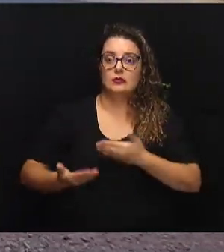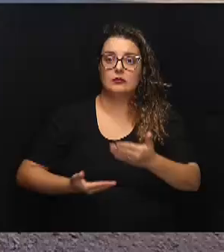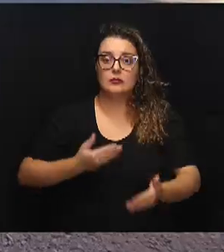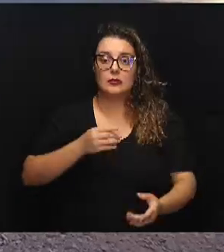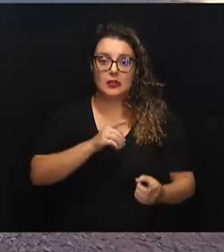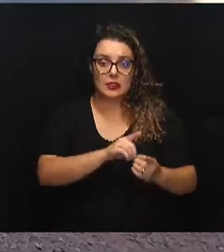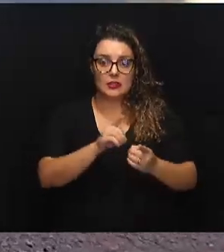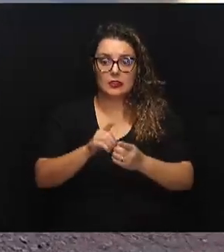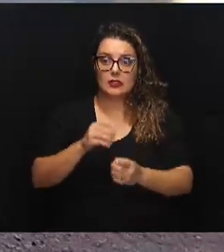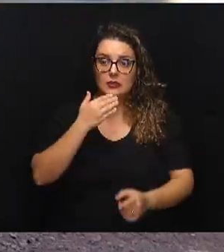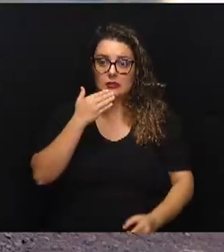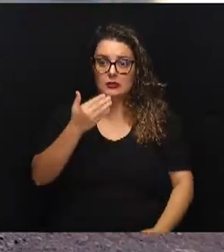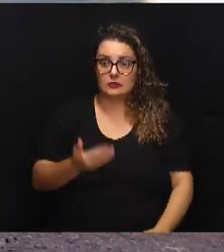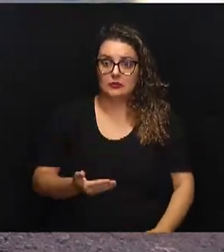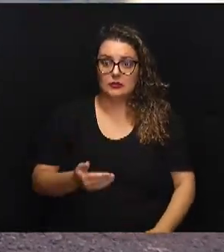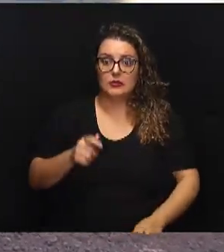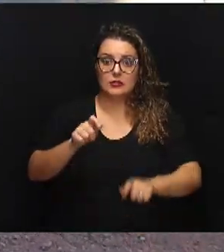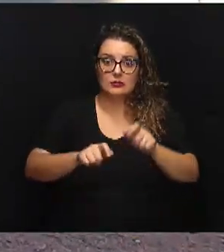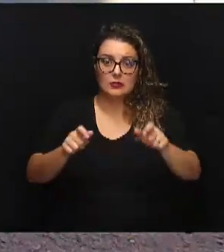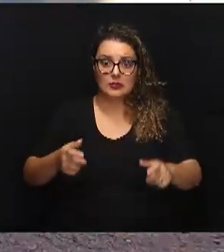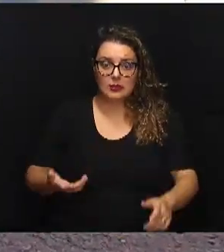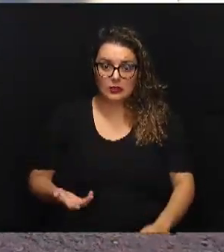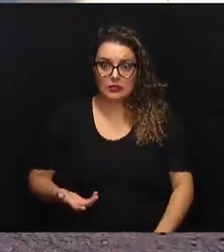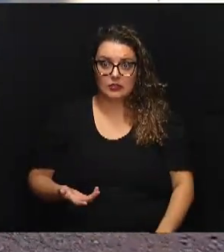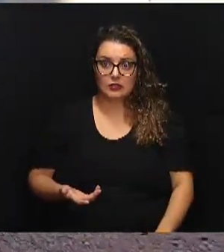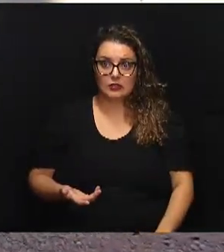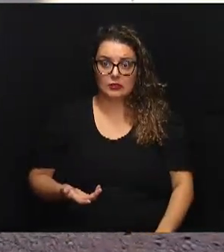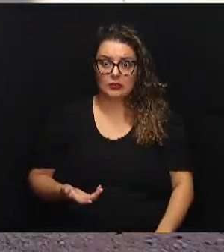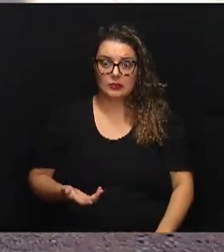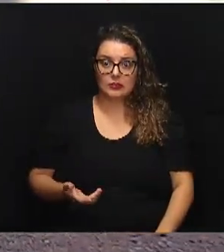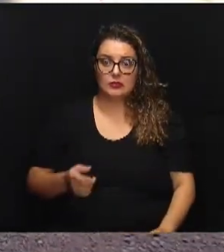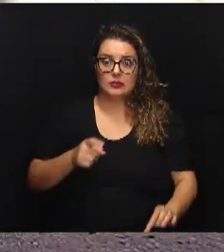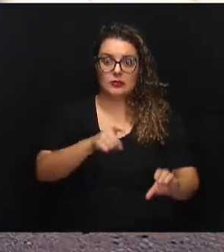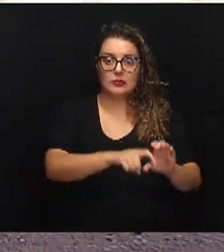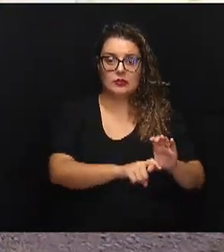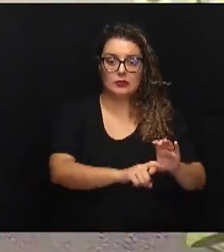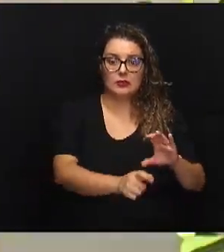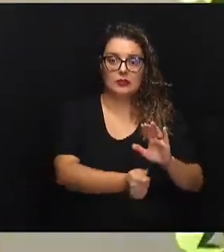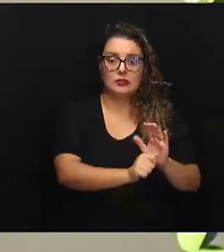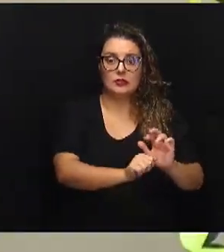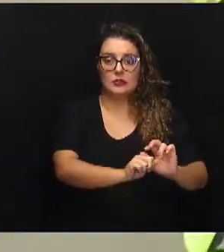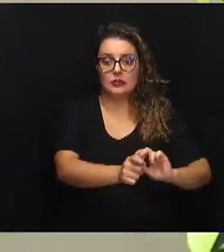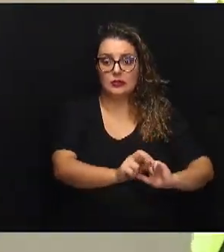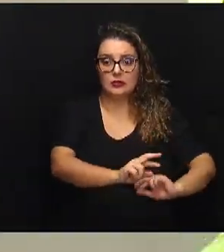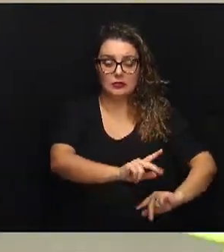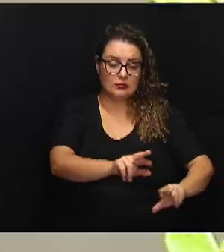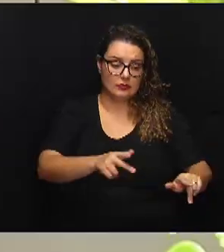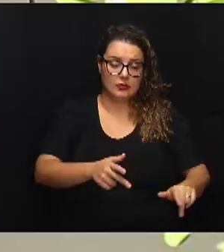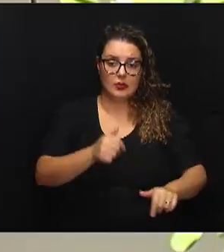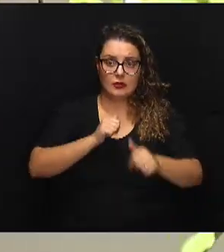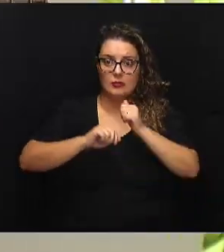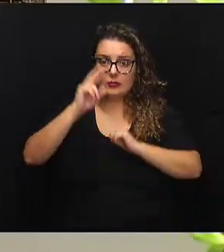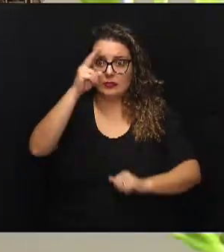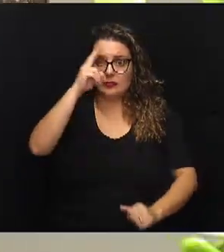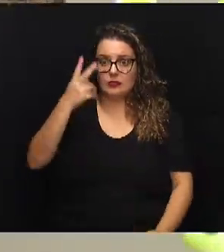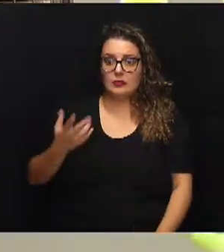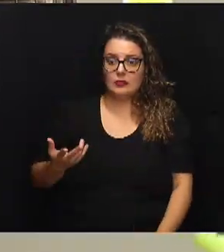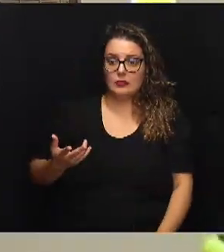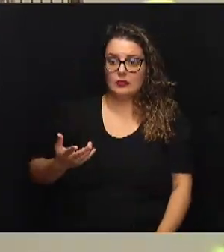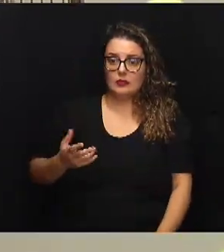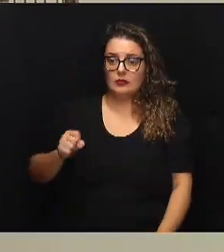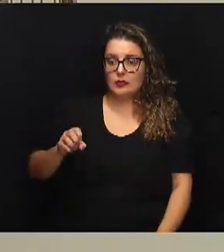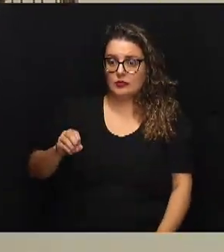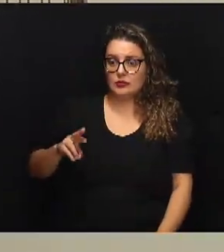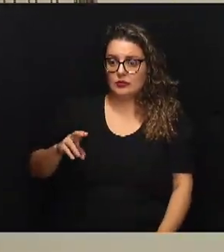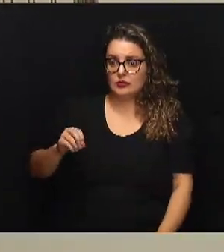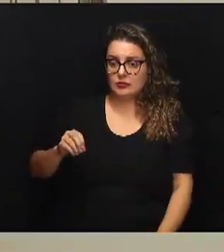essa demanda. Pessoas dependentes químicas, alcoolistas, que fossem soropositivos,